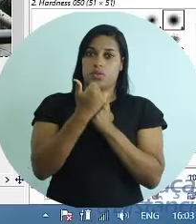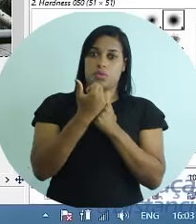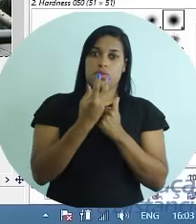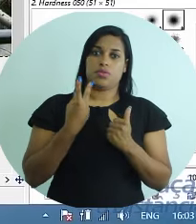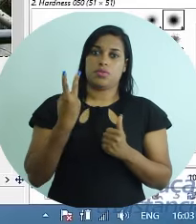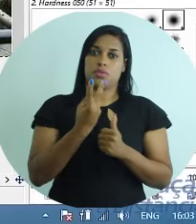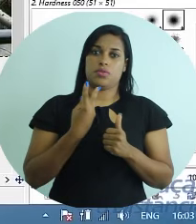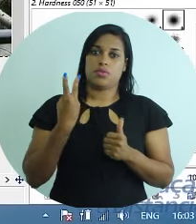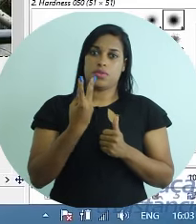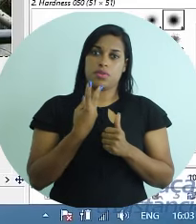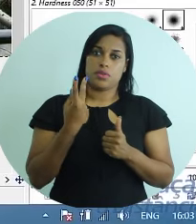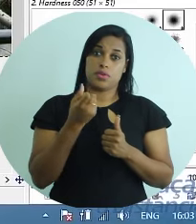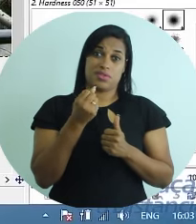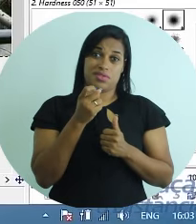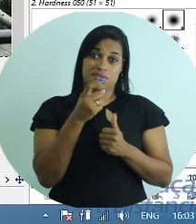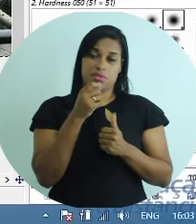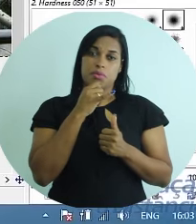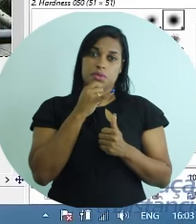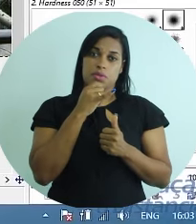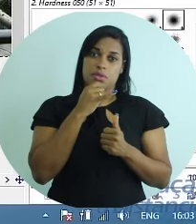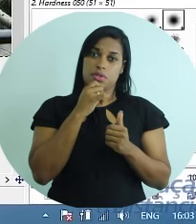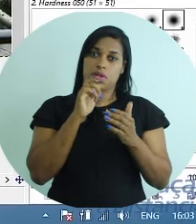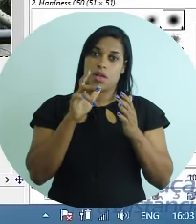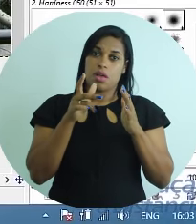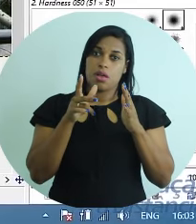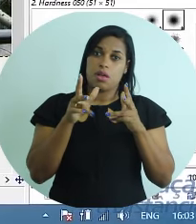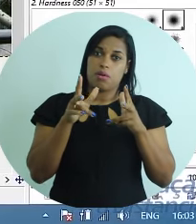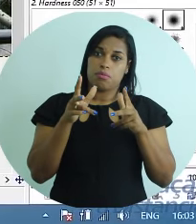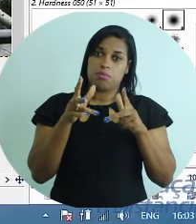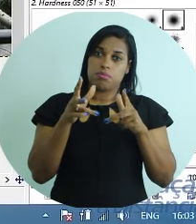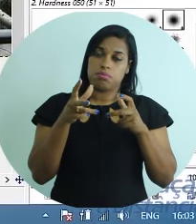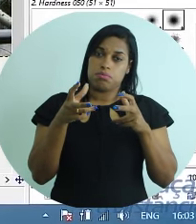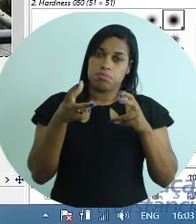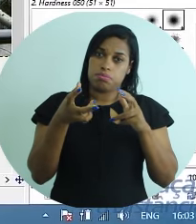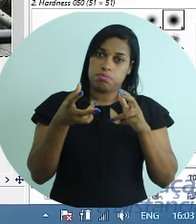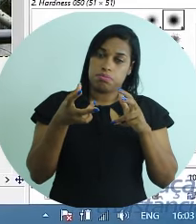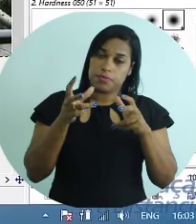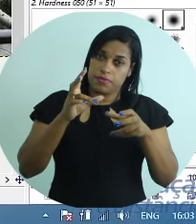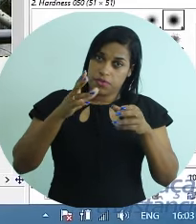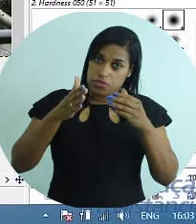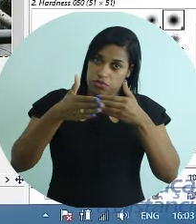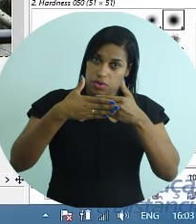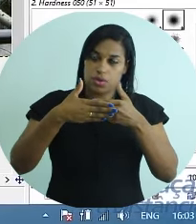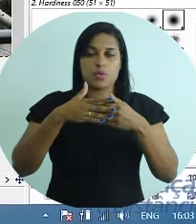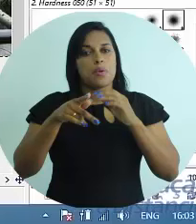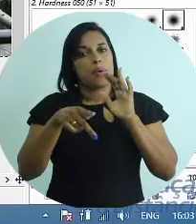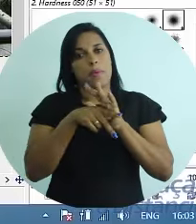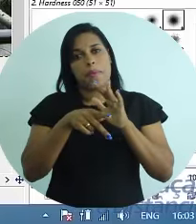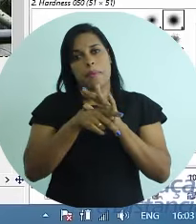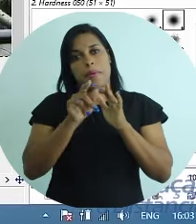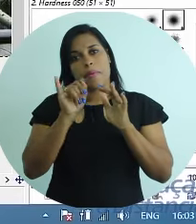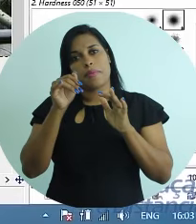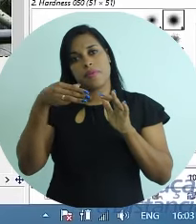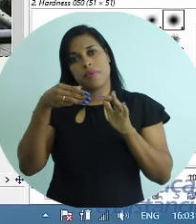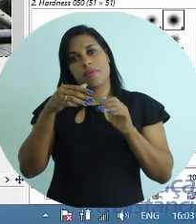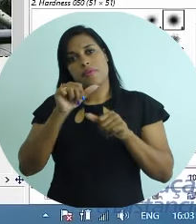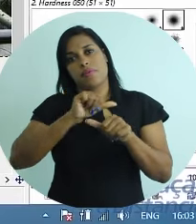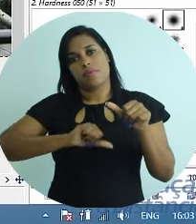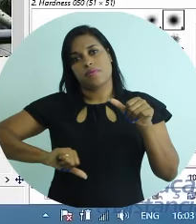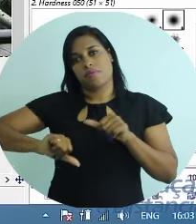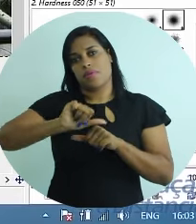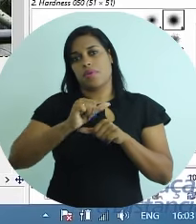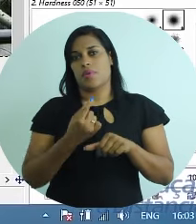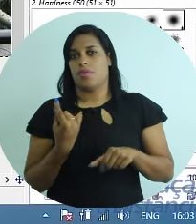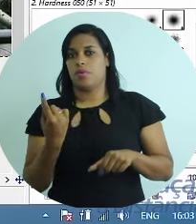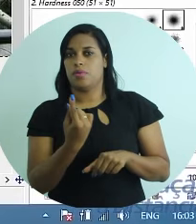você quer e se esse cadeadozinho aqui estiver ligado, você vai perceber que o próprio GIMP vai alterar aqui a